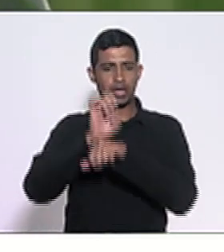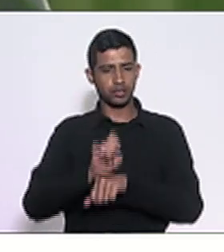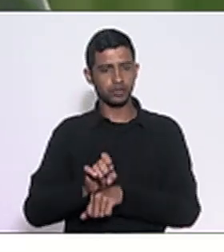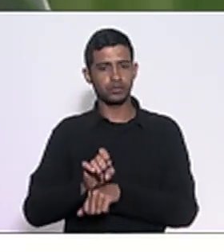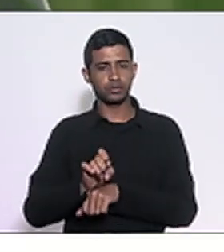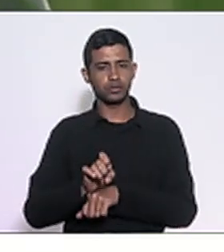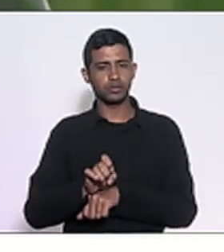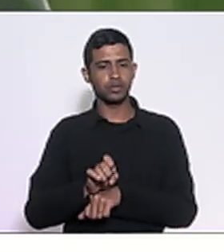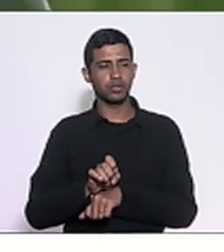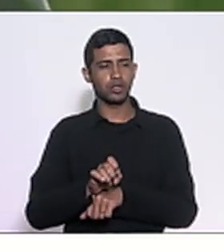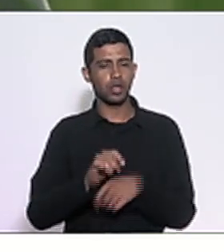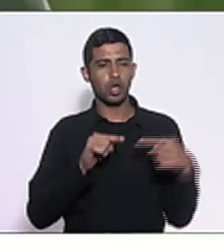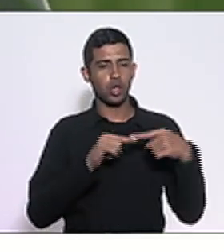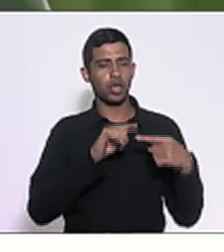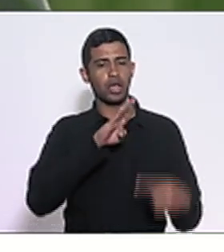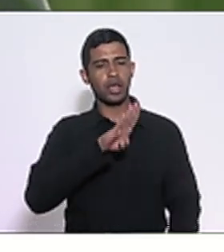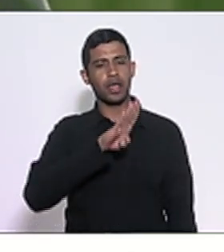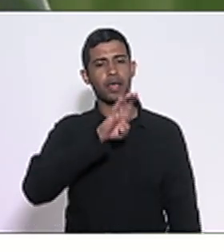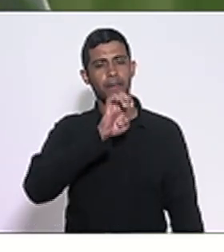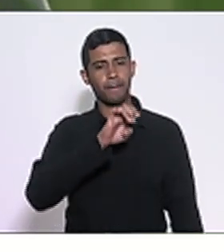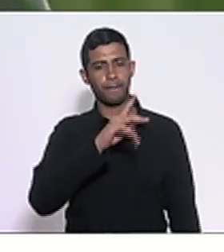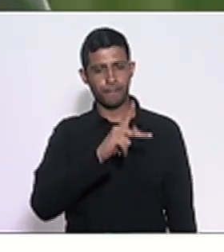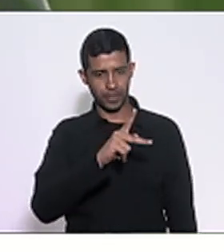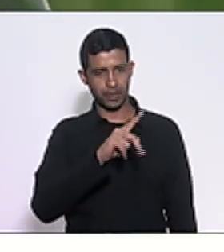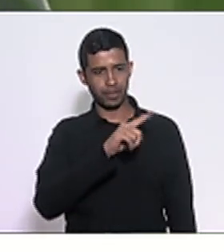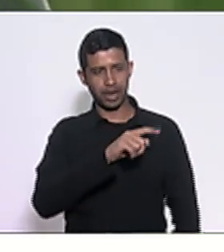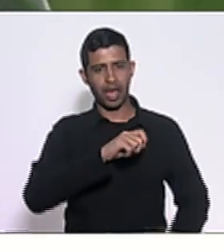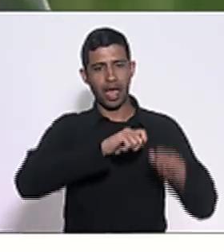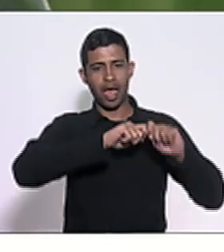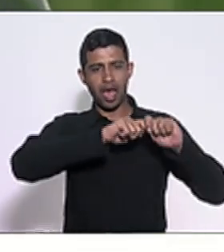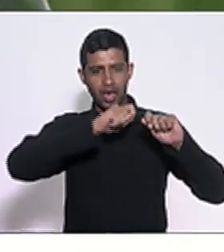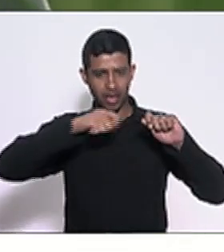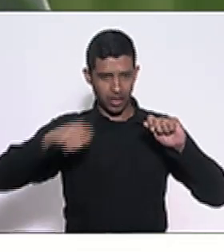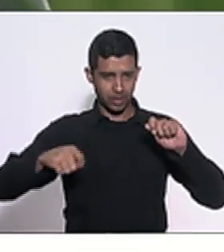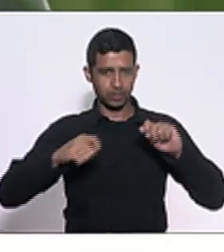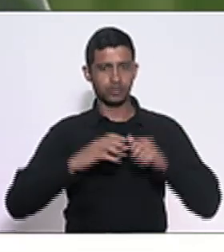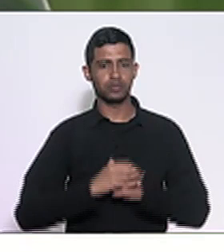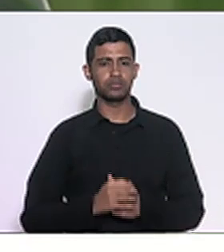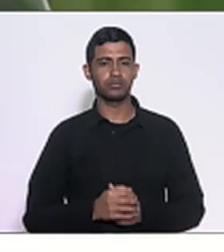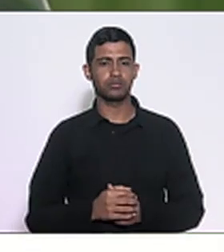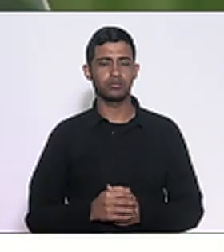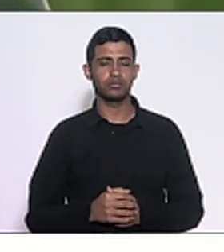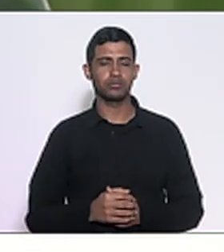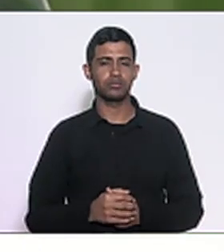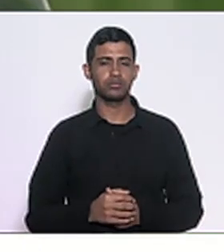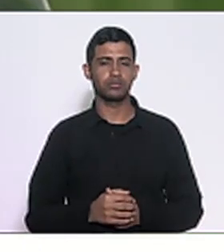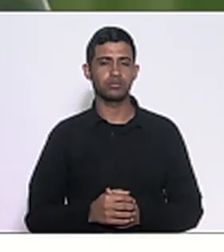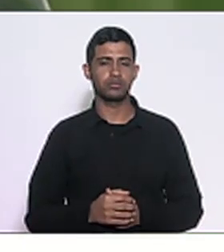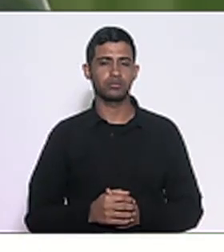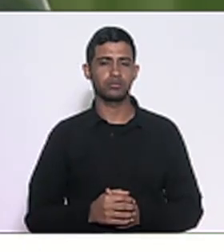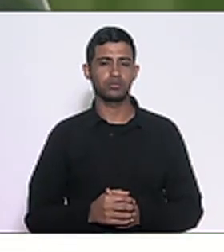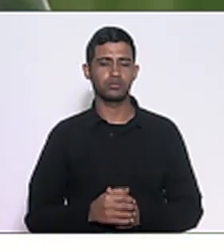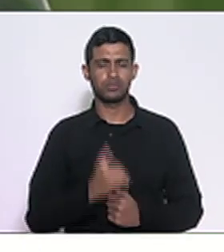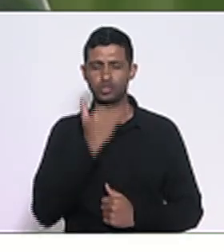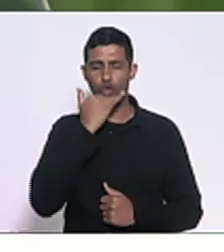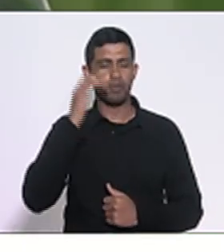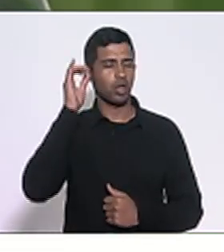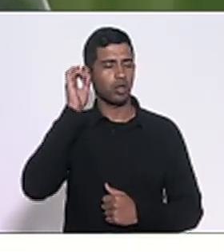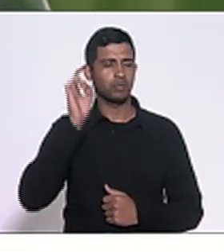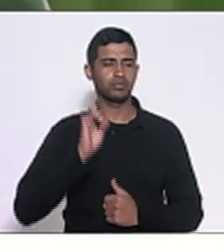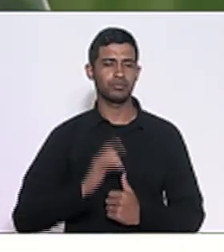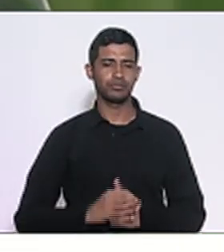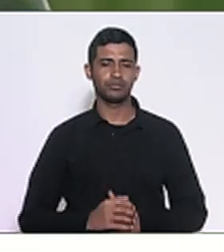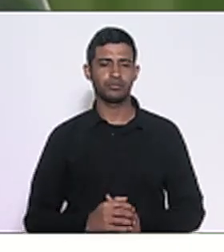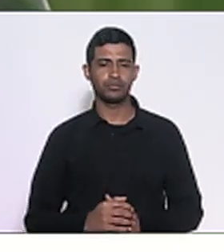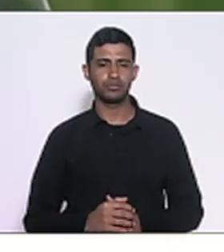da ABEP. A ABEP é uma associação que congrega as PRODs do Brasil inteiro. Então, nós temos